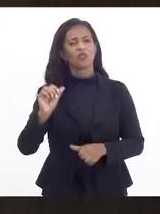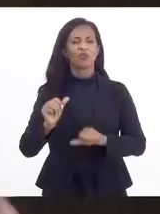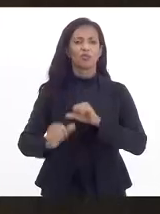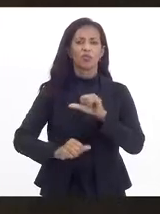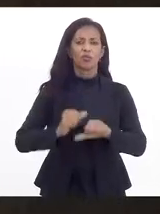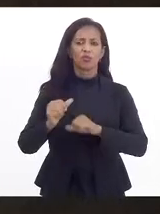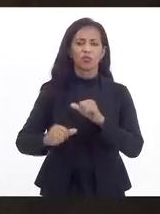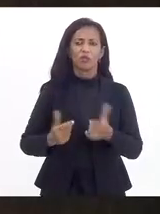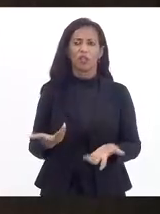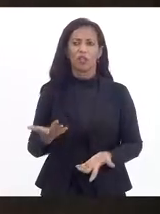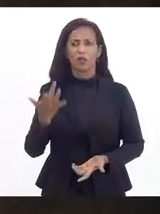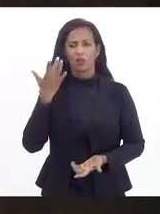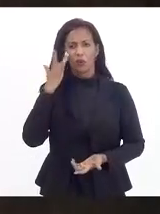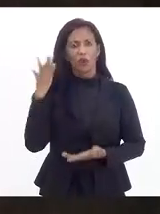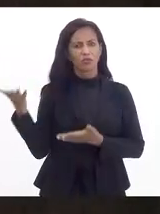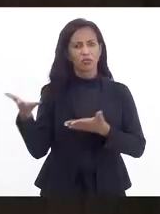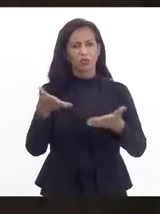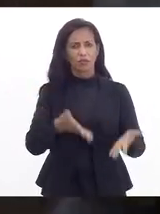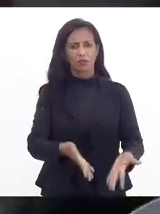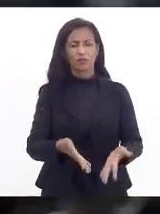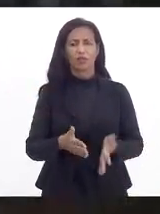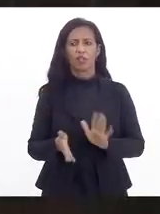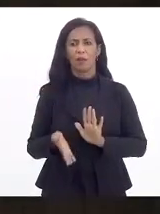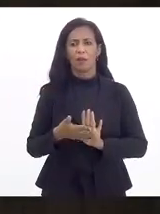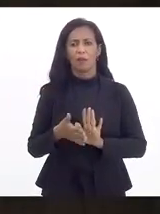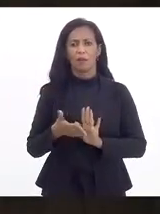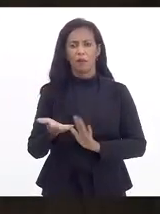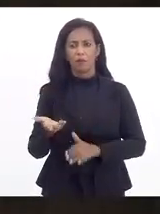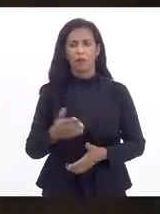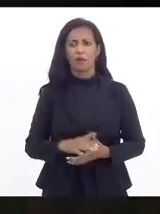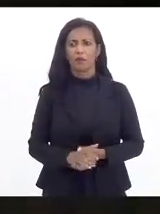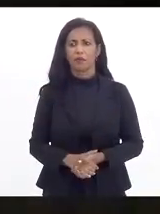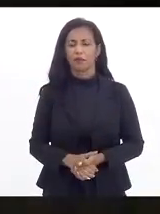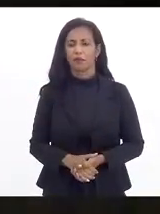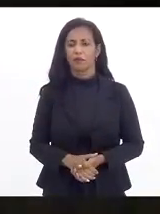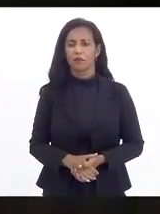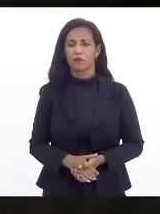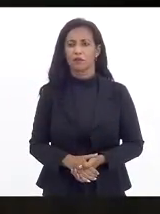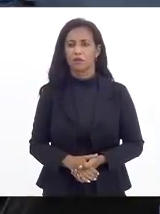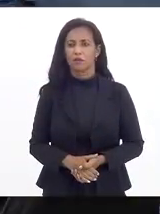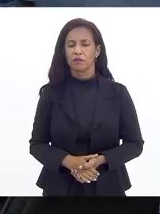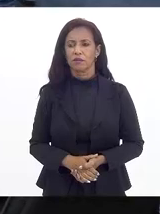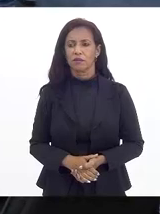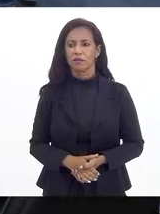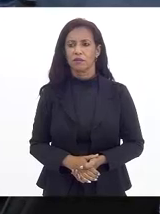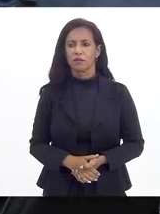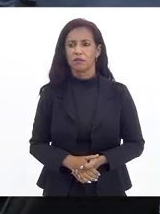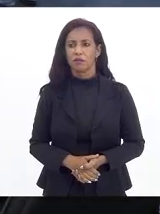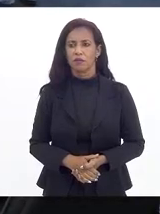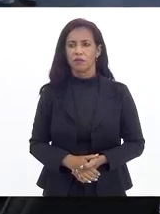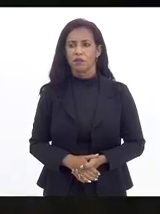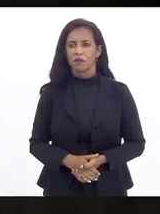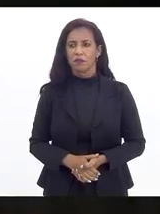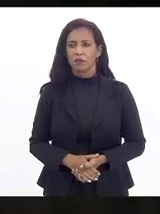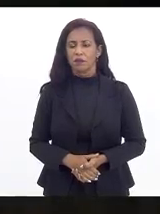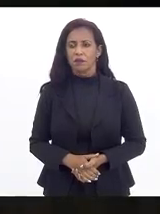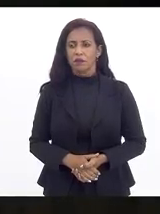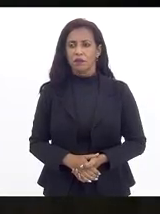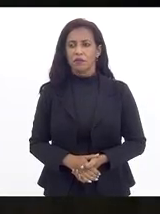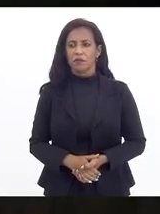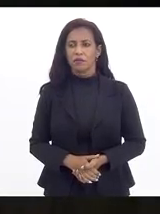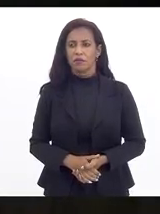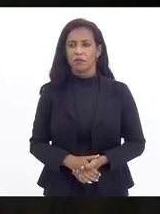vez. Não. Porque eu acho que isso já veio aqui, não. Na pauta, não? Ainda não. Muito obrigada. Poderá sim, na